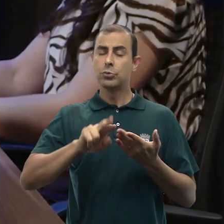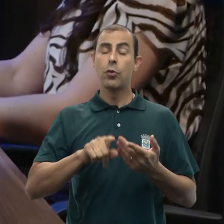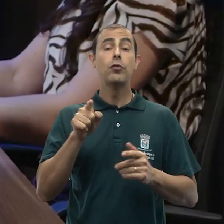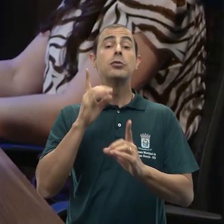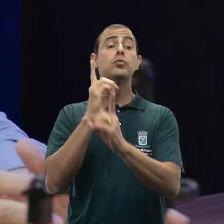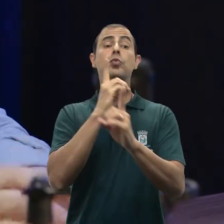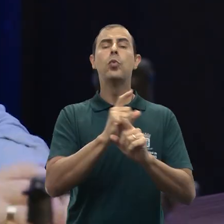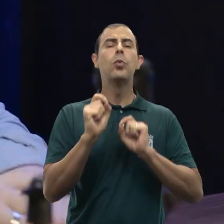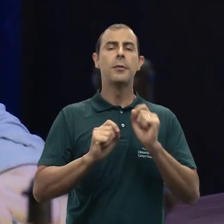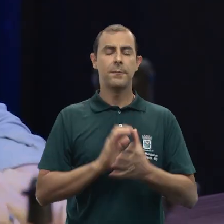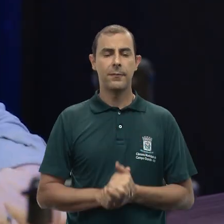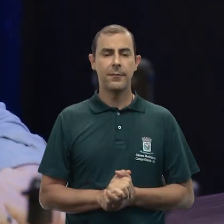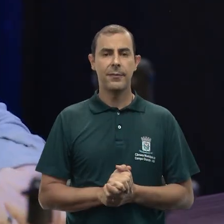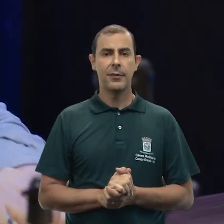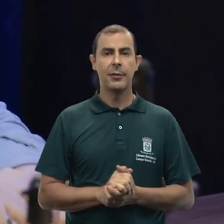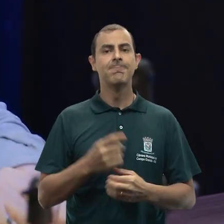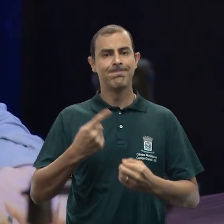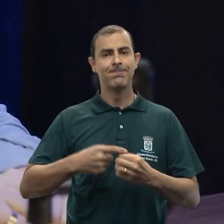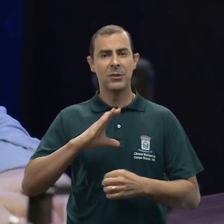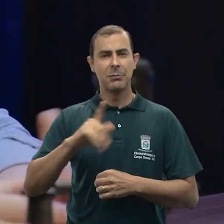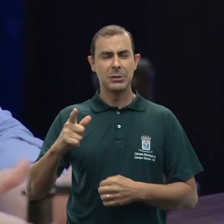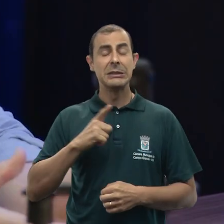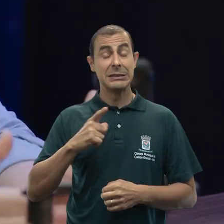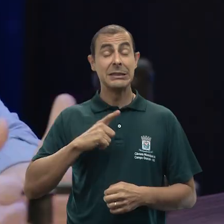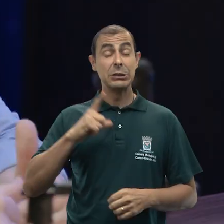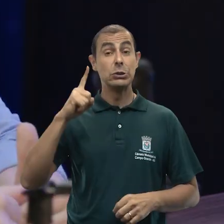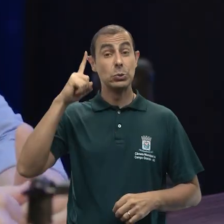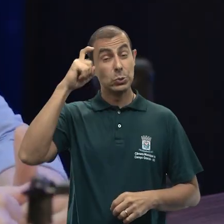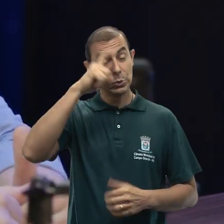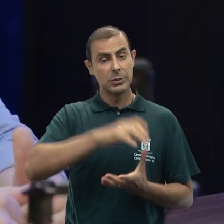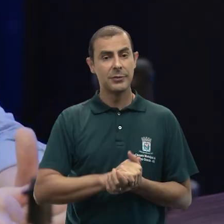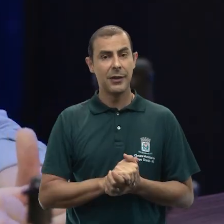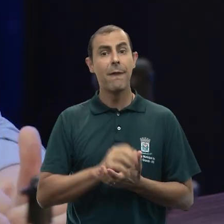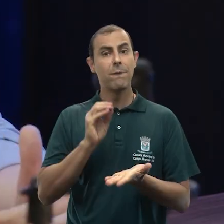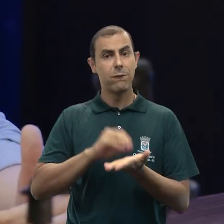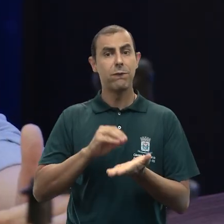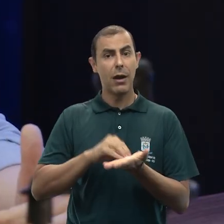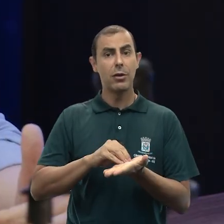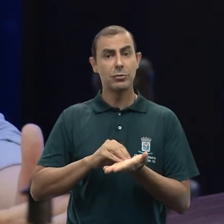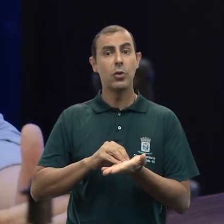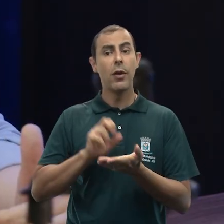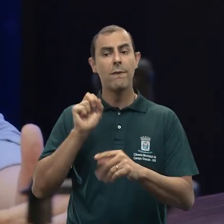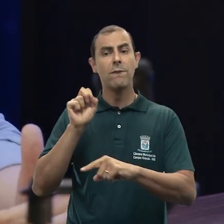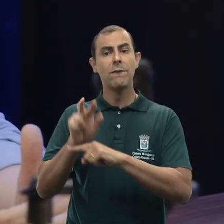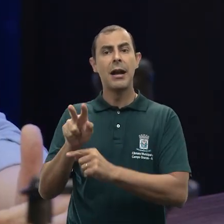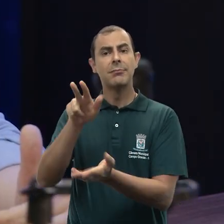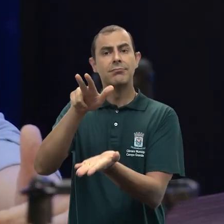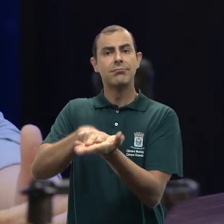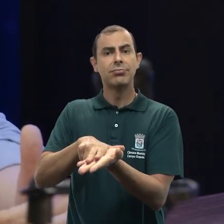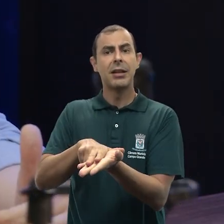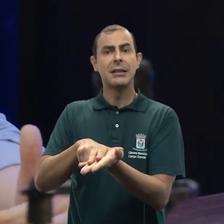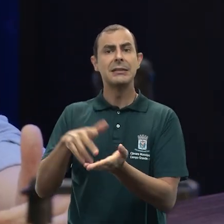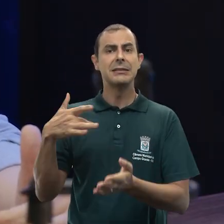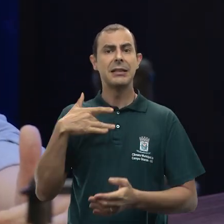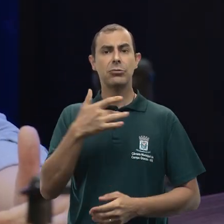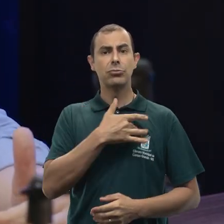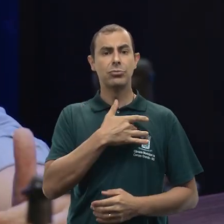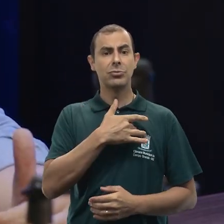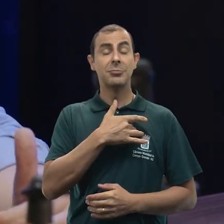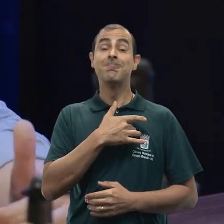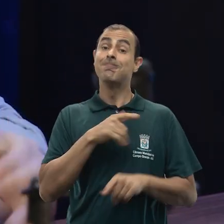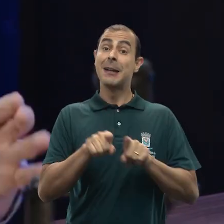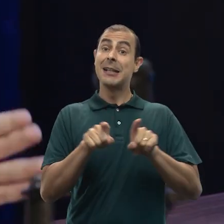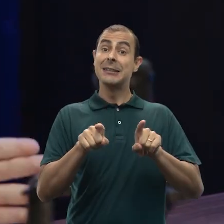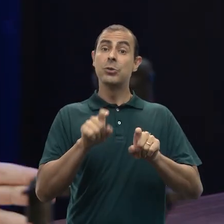Grande tem muitos desafios. Faltam muitos leitos na saúde, mas também nós atendemos uma população que vem do interior do estado,